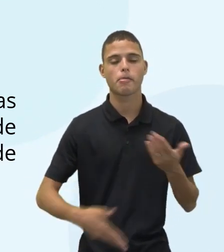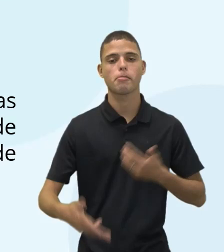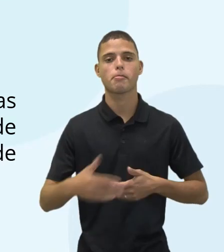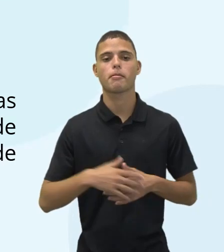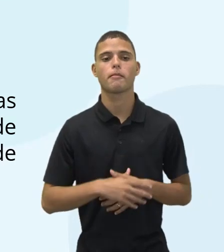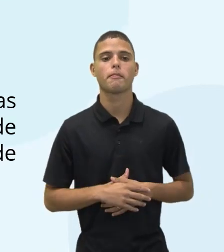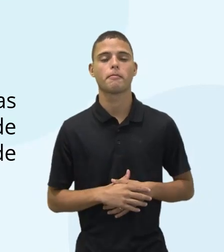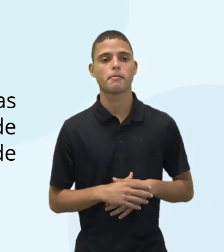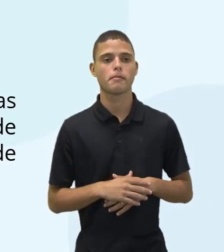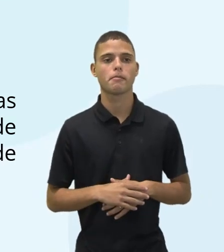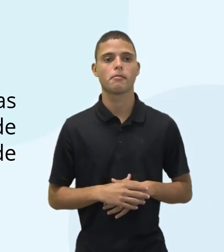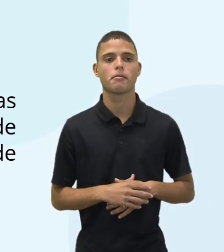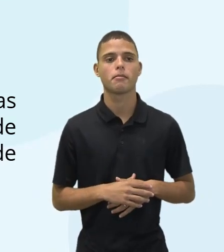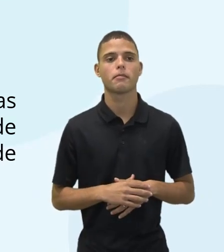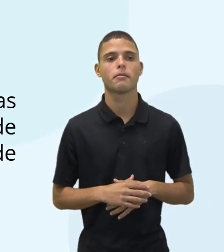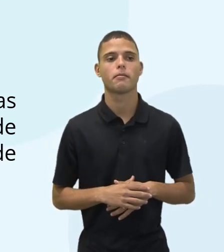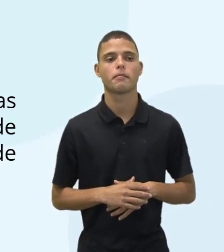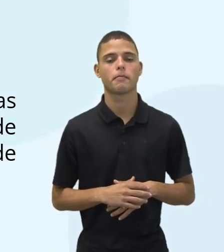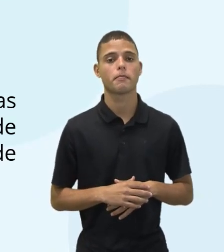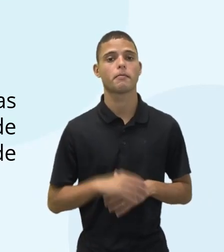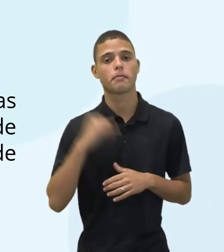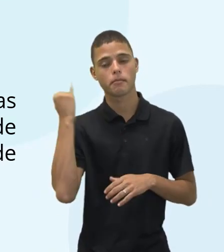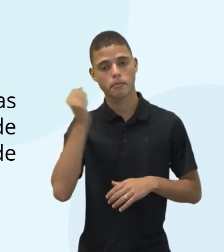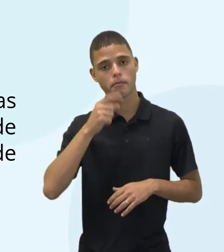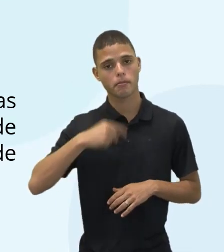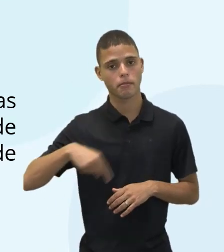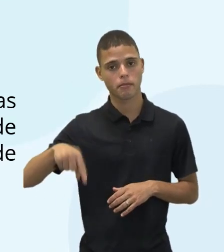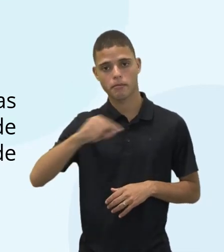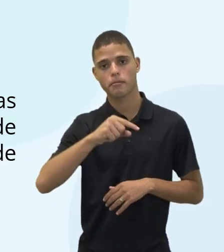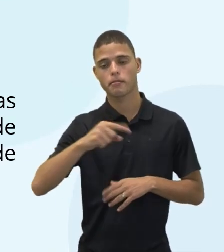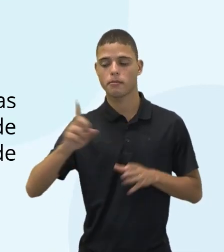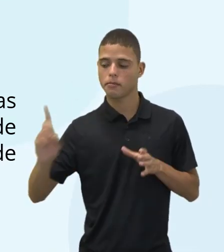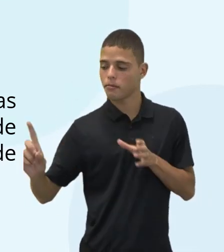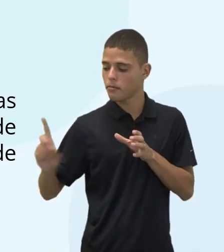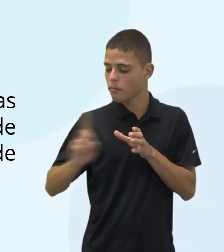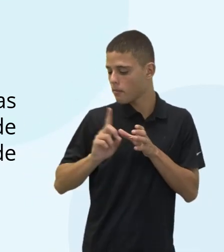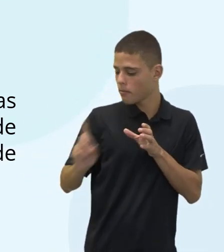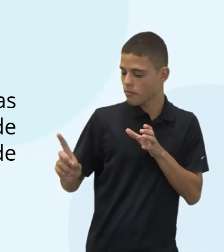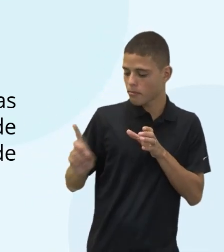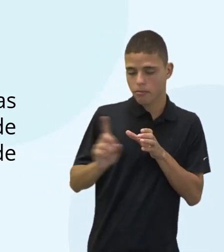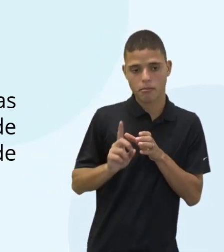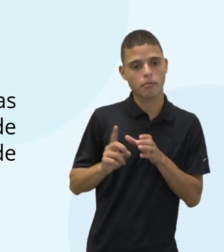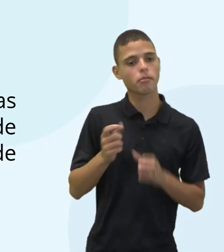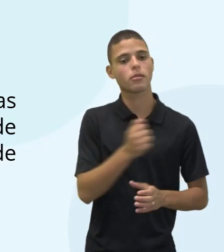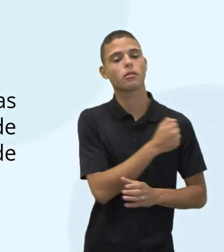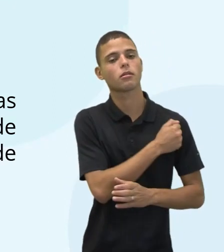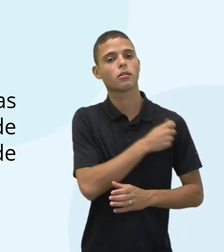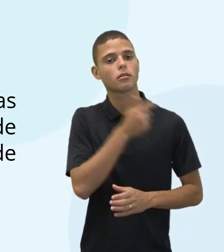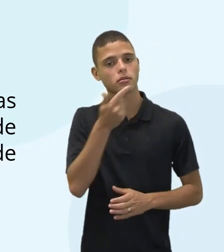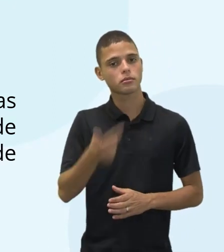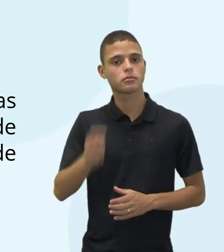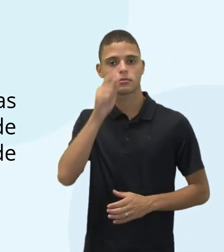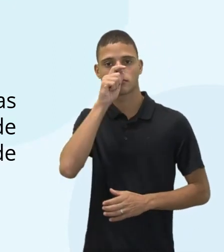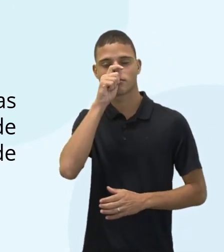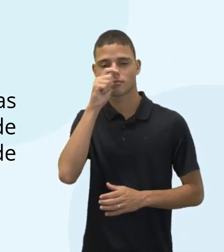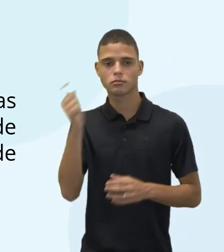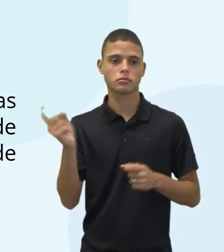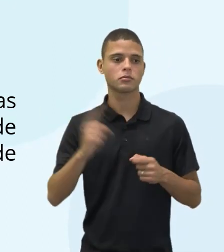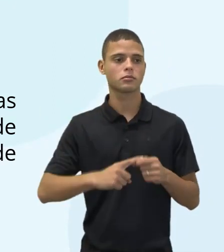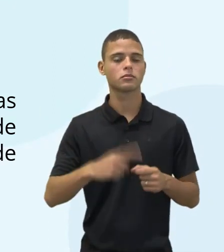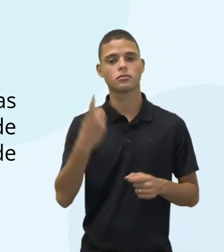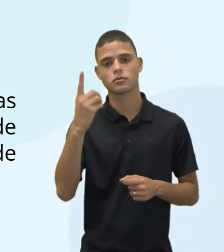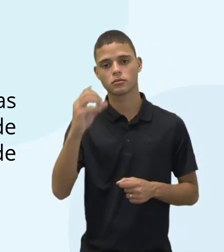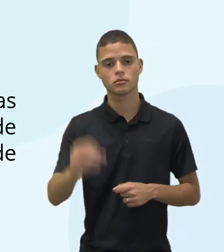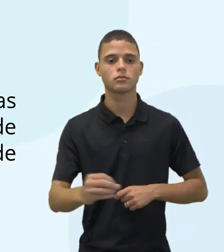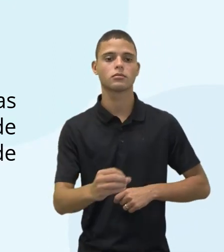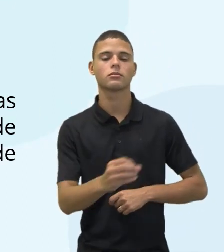mas vamos lá. Então é importante a gente acolher esses alunos de volta, né? Como voltar a acolher eles. Agora, dos 10 professores,